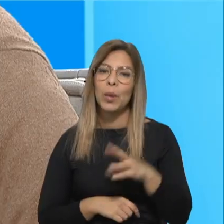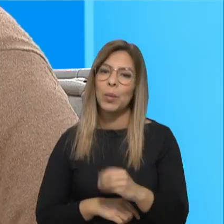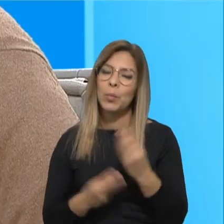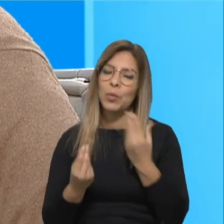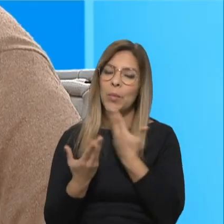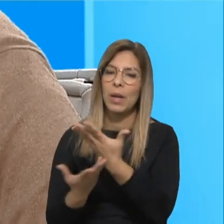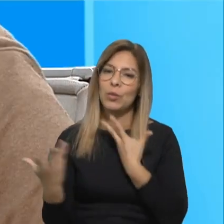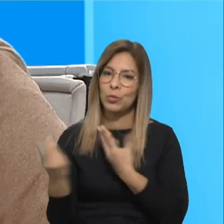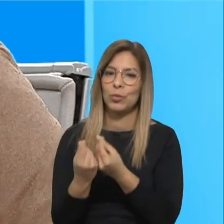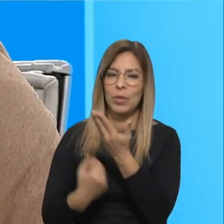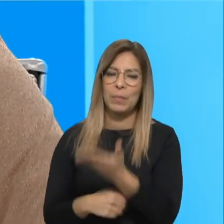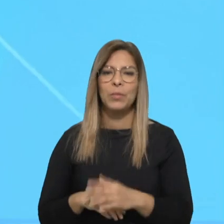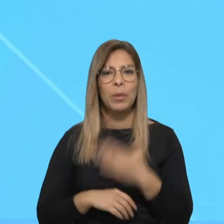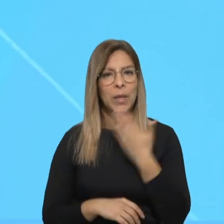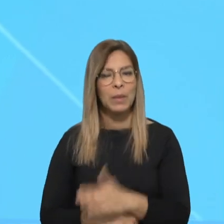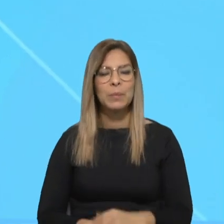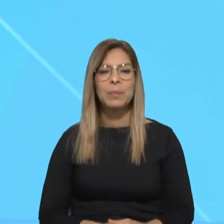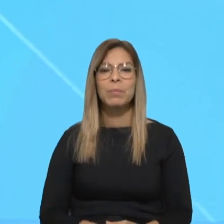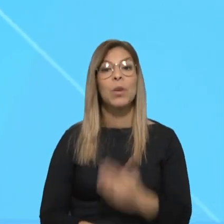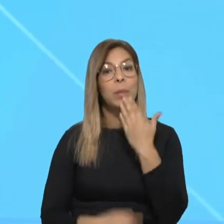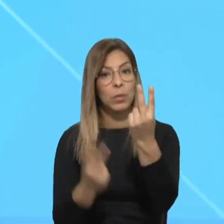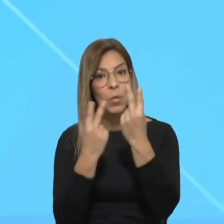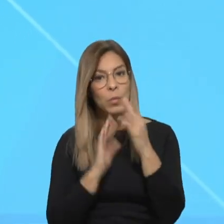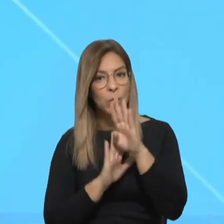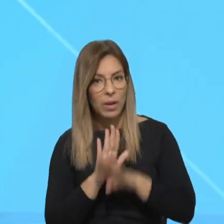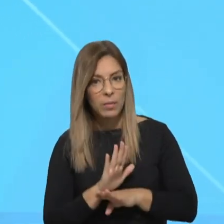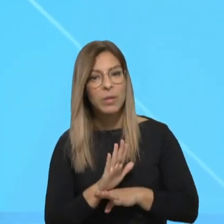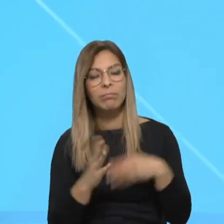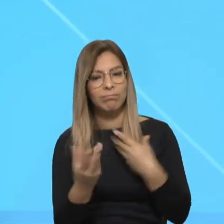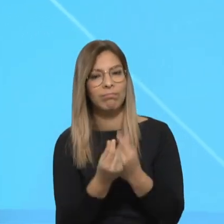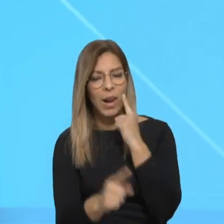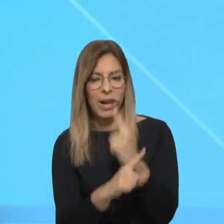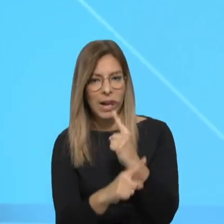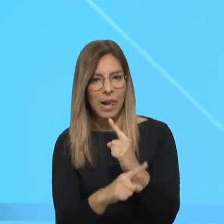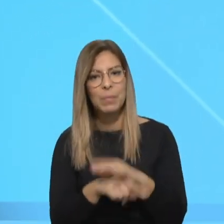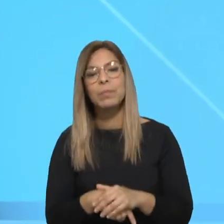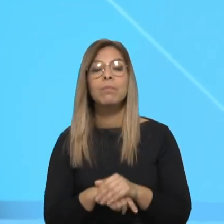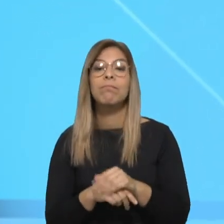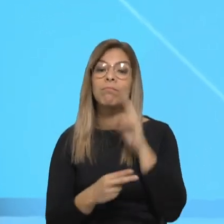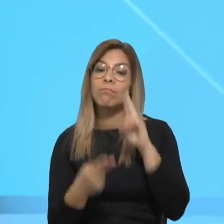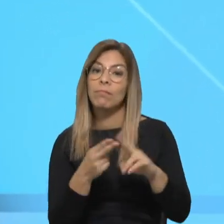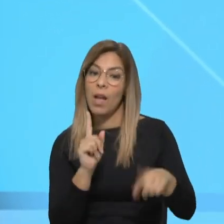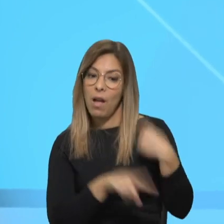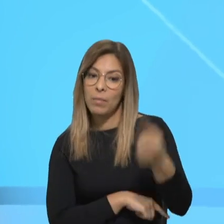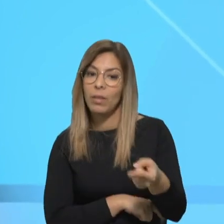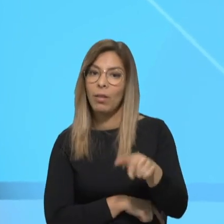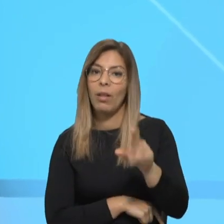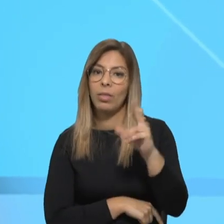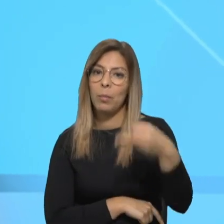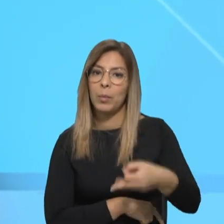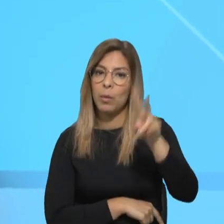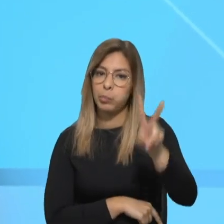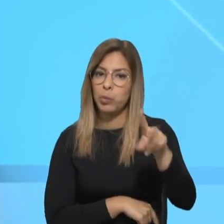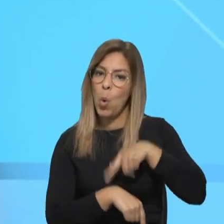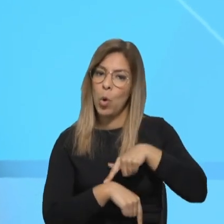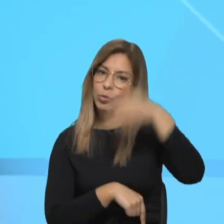estado connosco. Obrigado. Obrigada. Obrigada a si também por se manter desse lado. Marcamos encontro amanhã aqui na RTP2, pelo mesmo